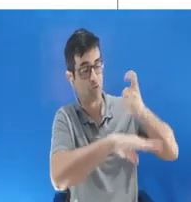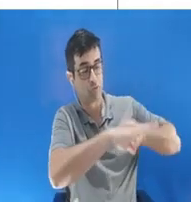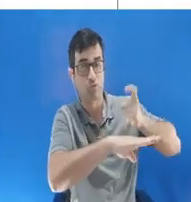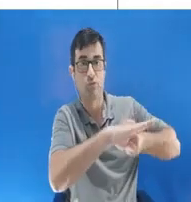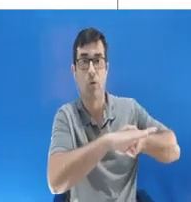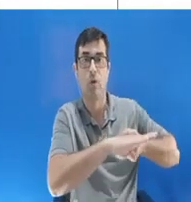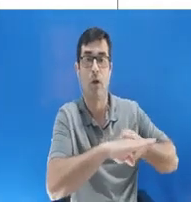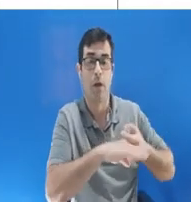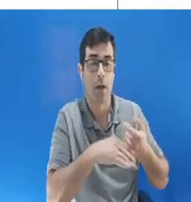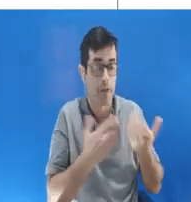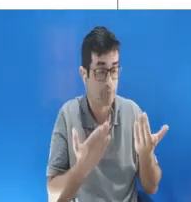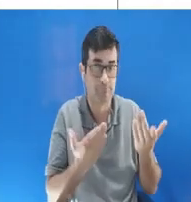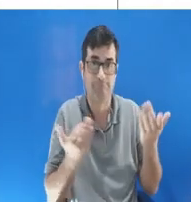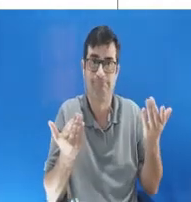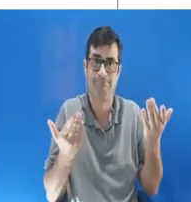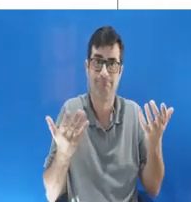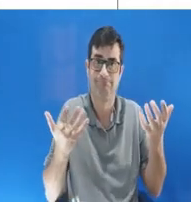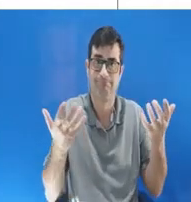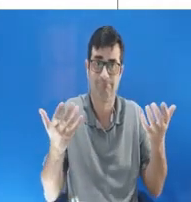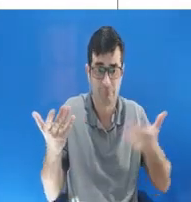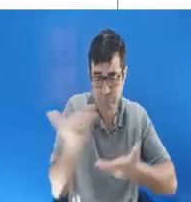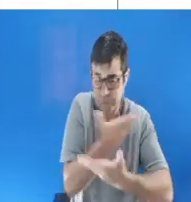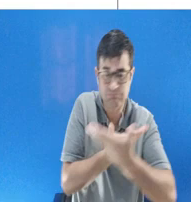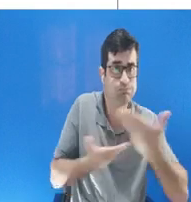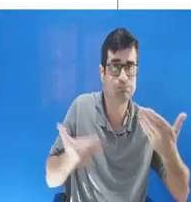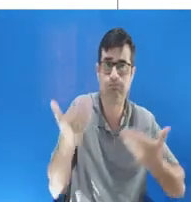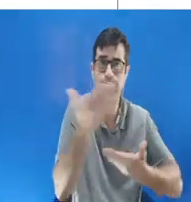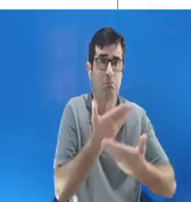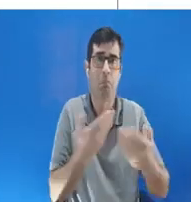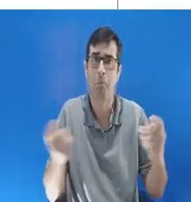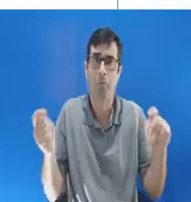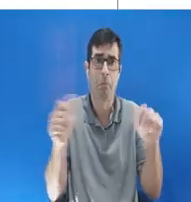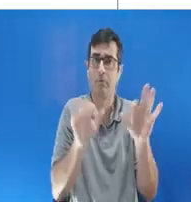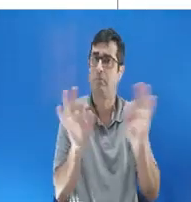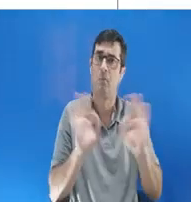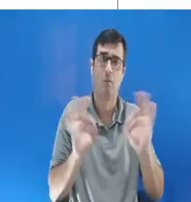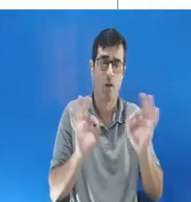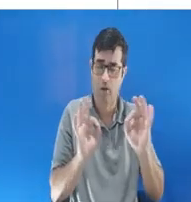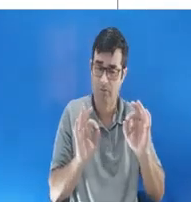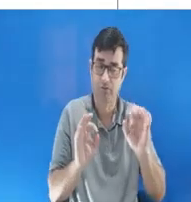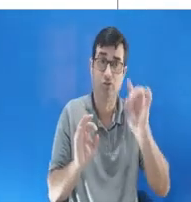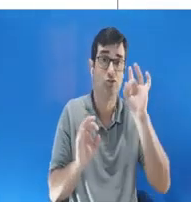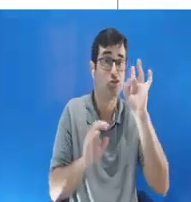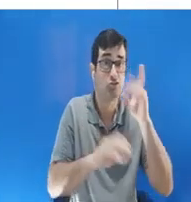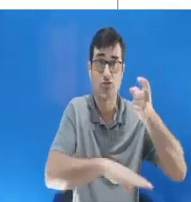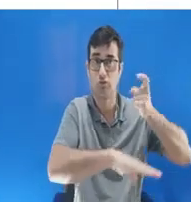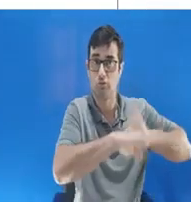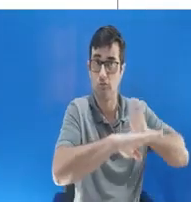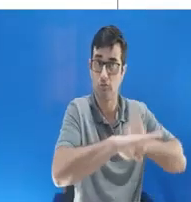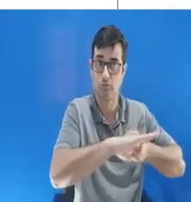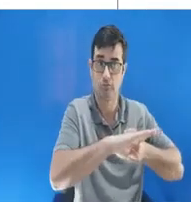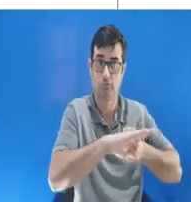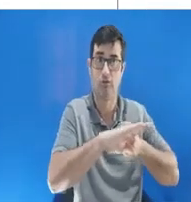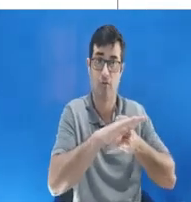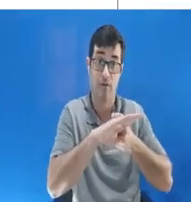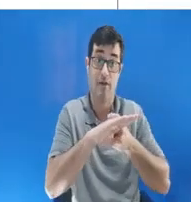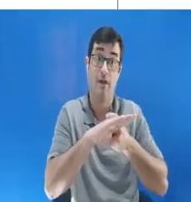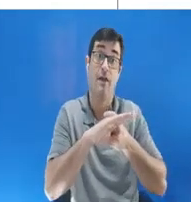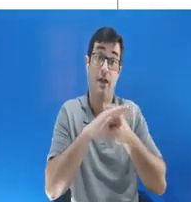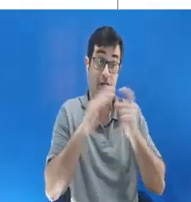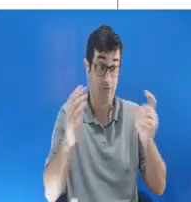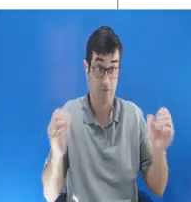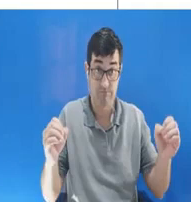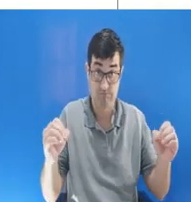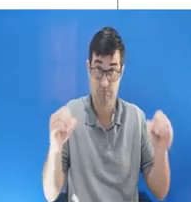ocorre, né, uma interação entre esses átomos, apenas eles estão no estado sólido, então eles diminuíram a